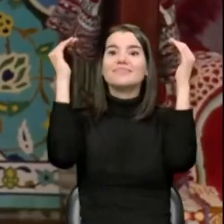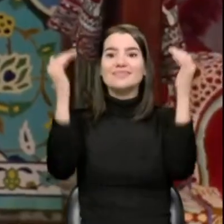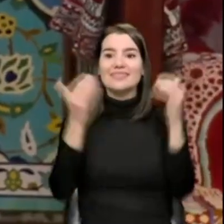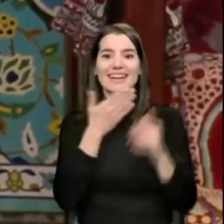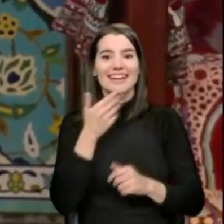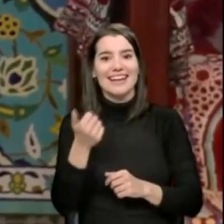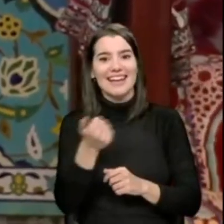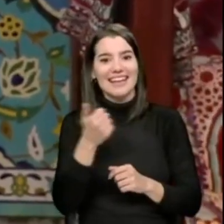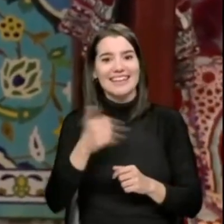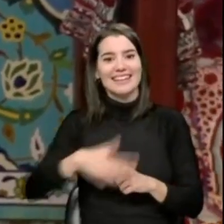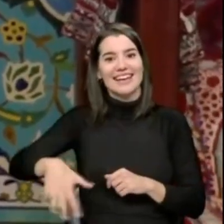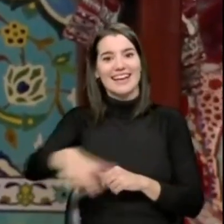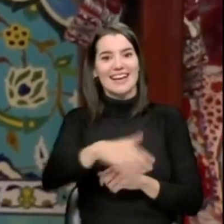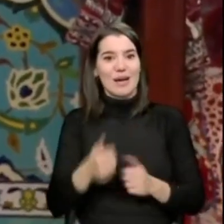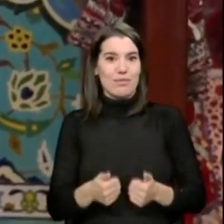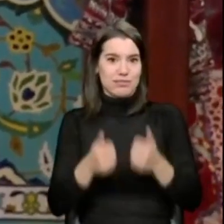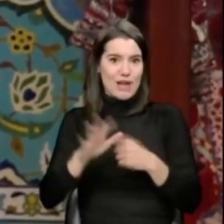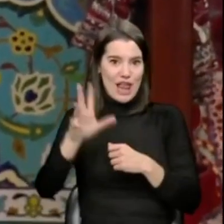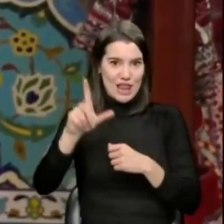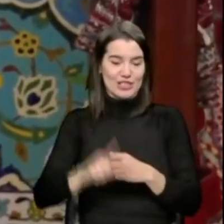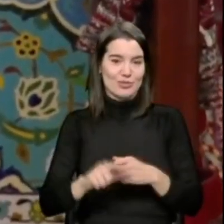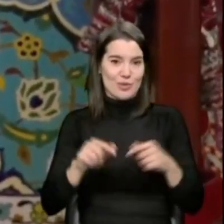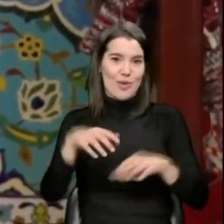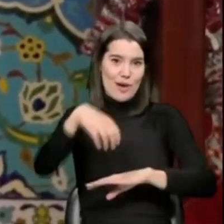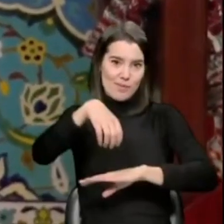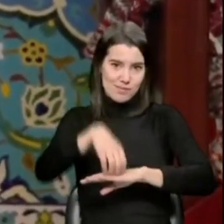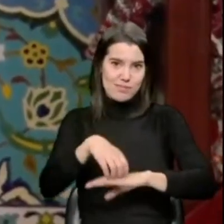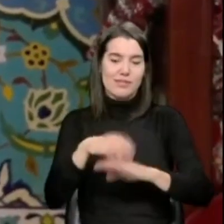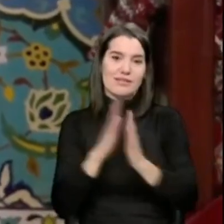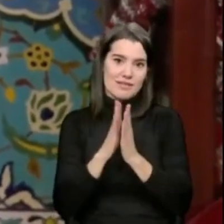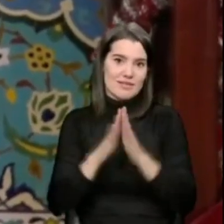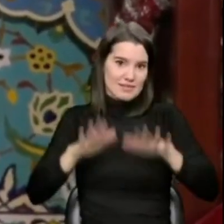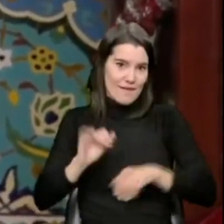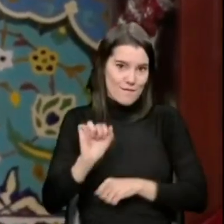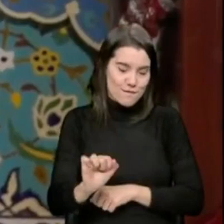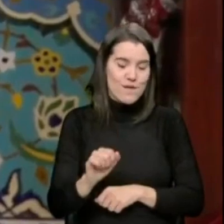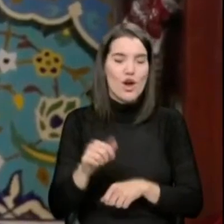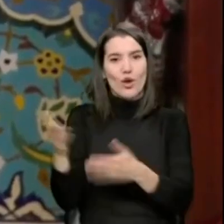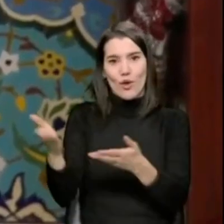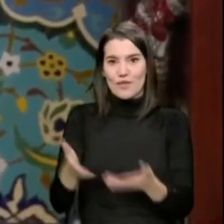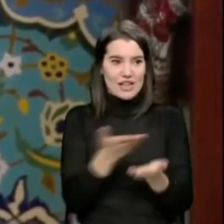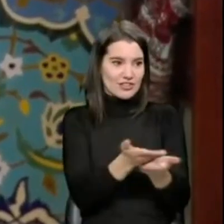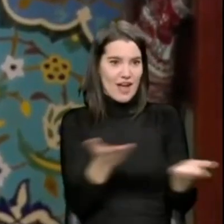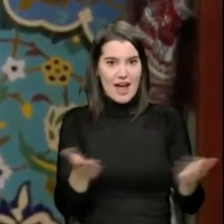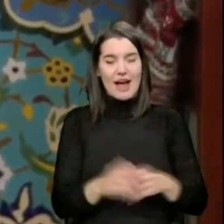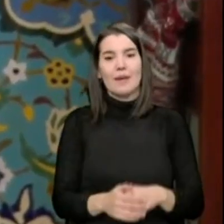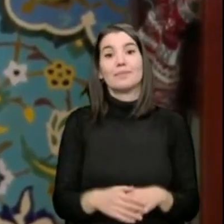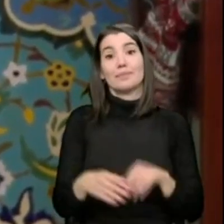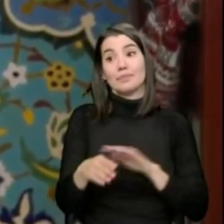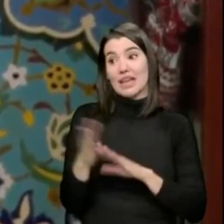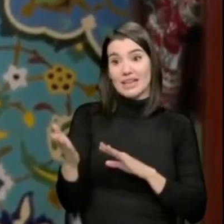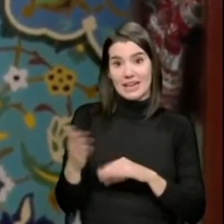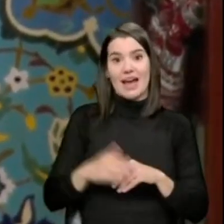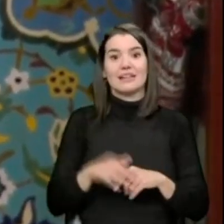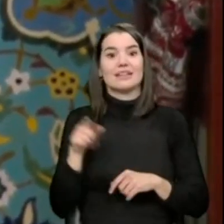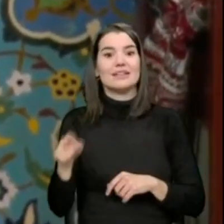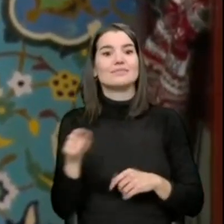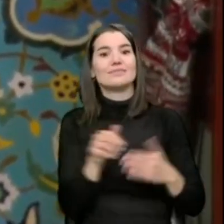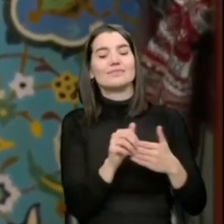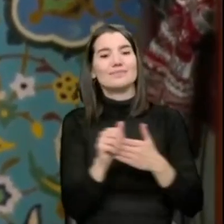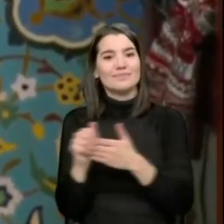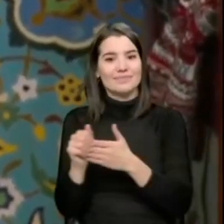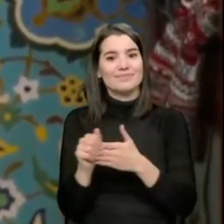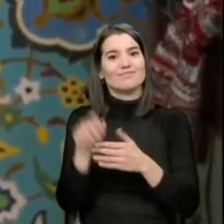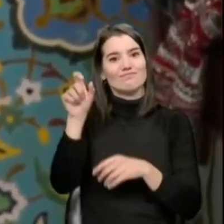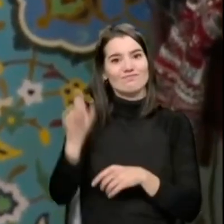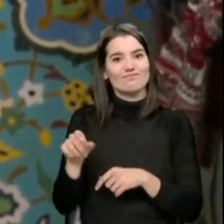Mesquita Central de Lisboa, estão os nossos convidados de hoje. À minha direita, o Sheikh Zabir Edris,